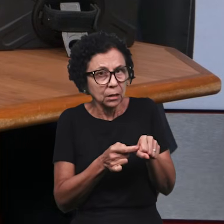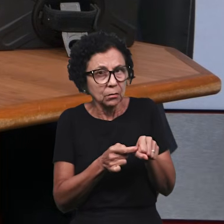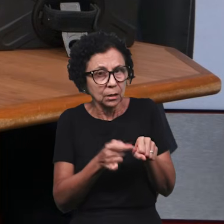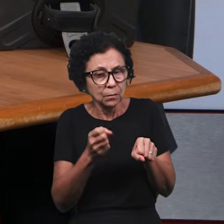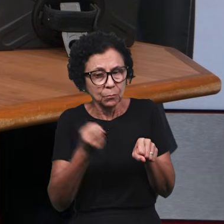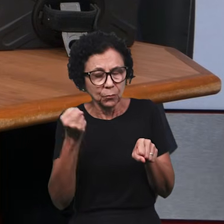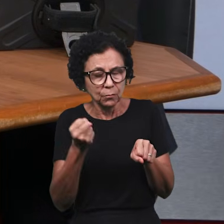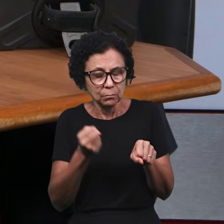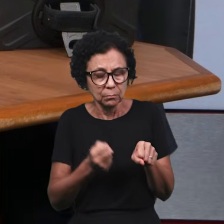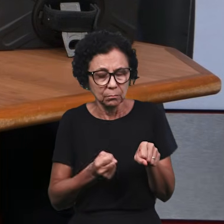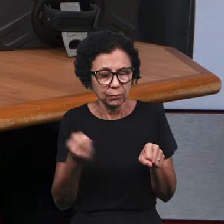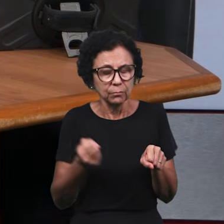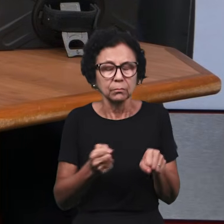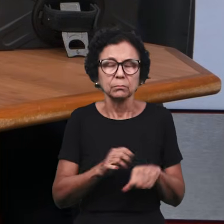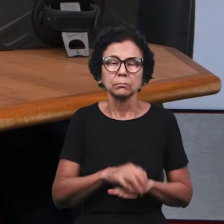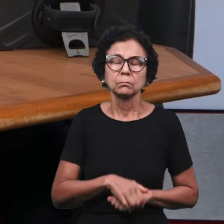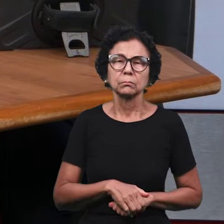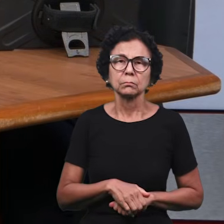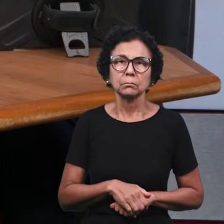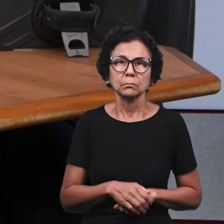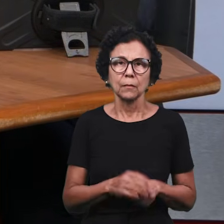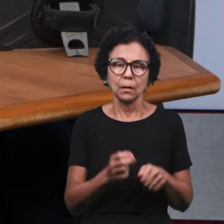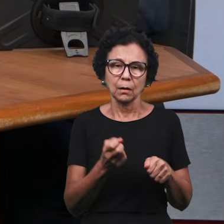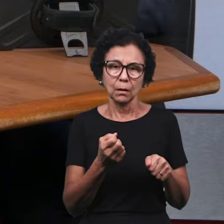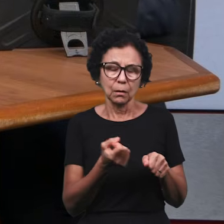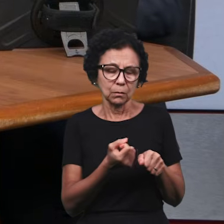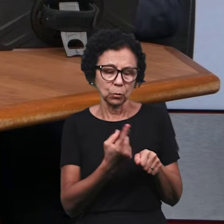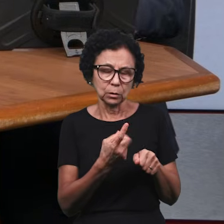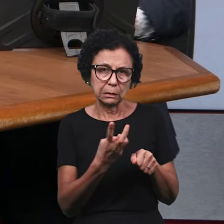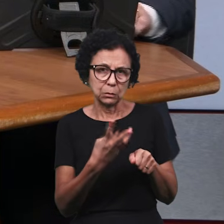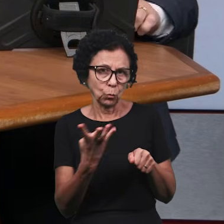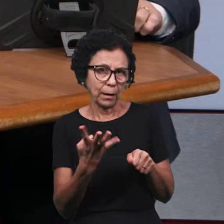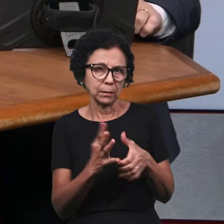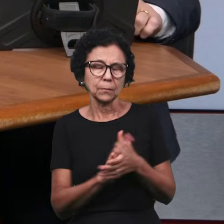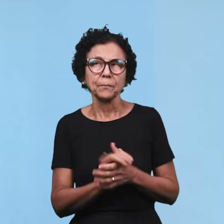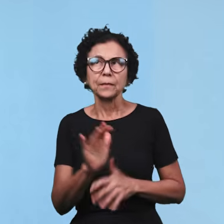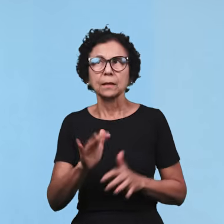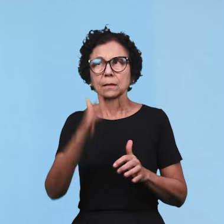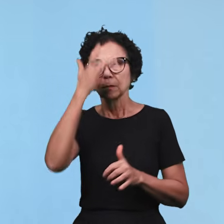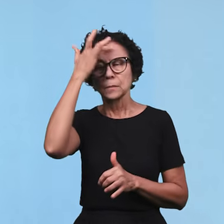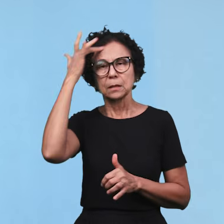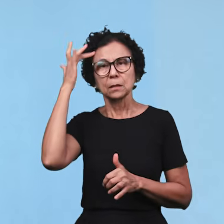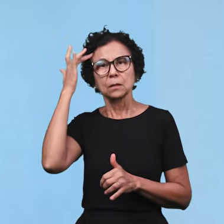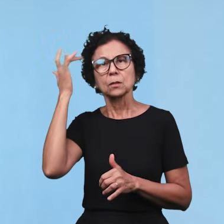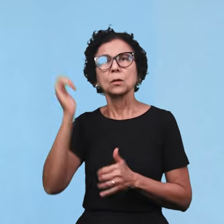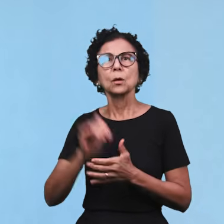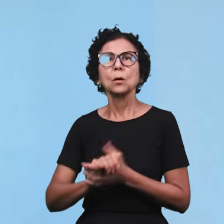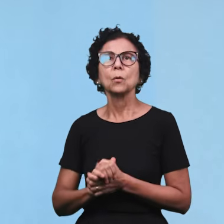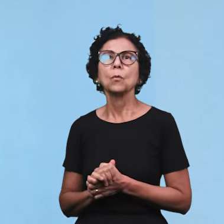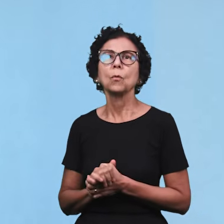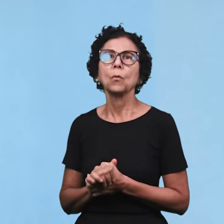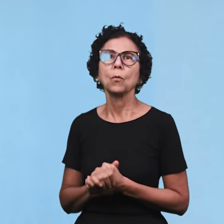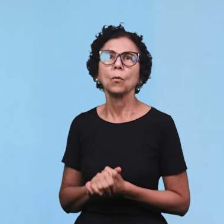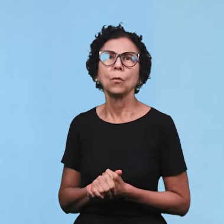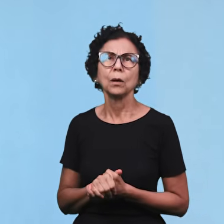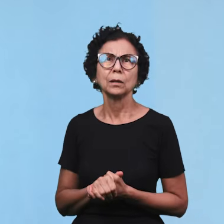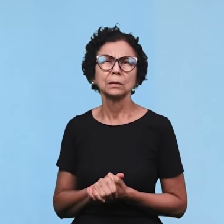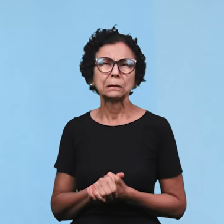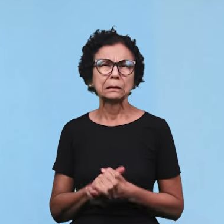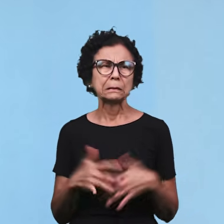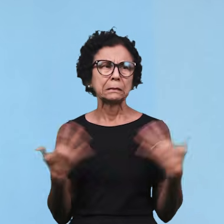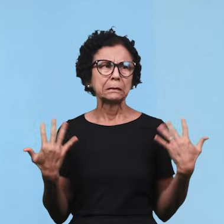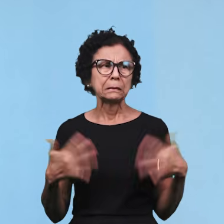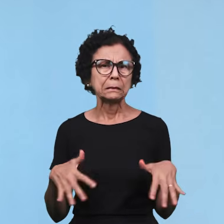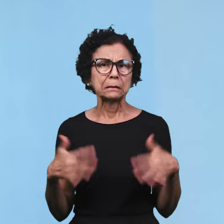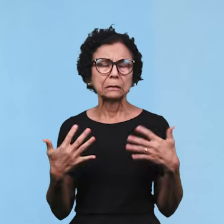vezes a gente começa por volta de... Bom, eu oriento o paciente a chegar por volta de 6h30 da manhã. Teve dias de eu sair 10 horas da